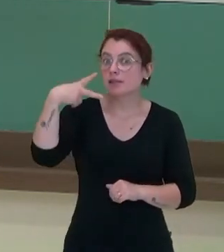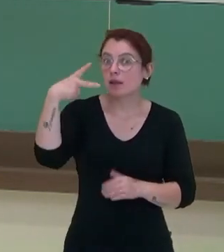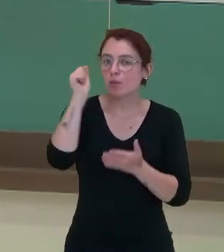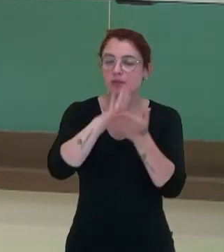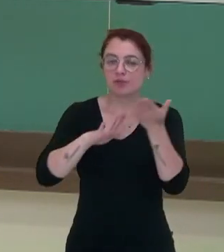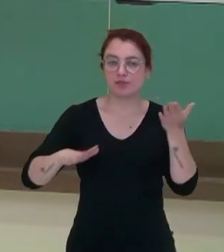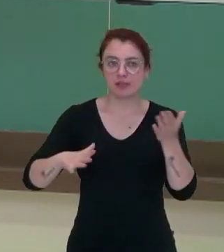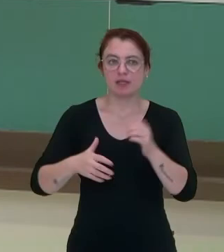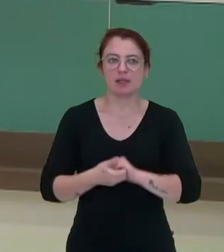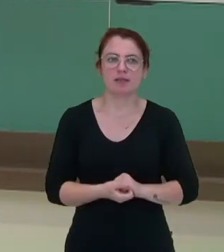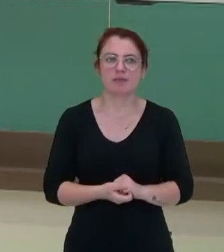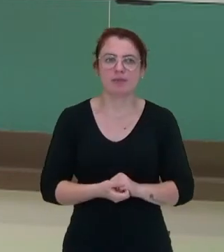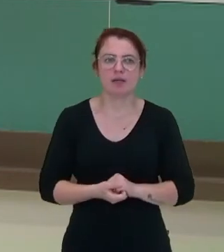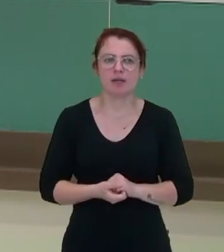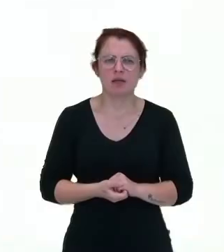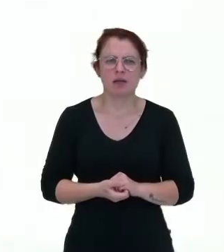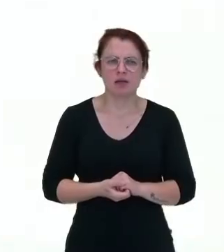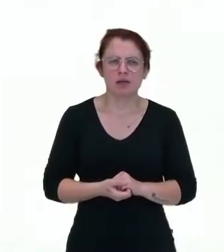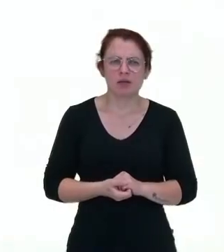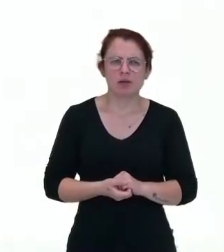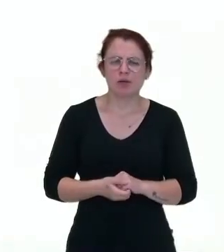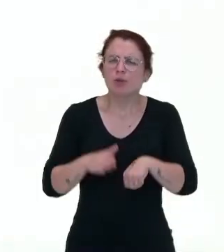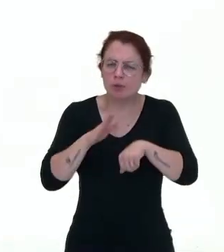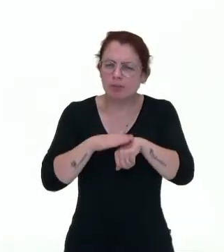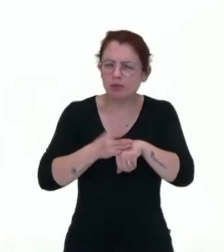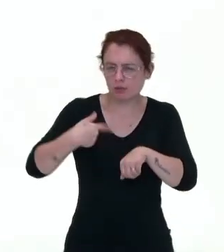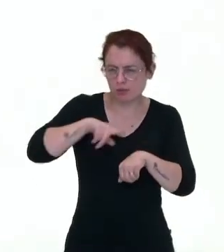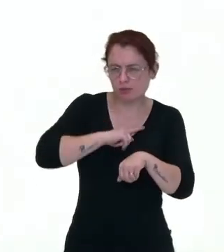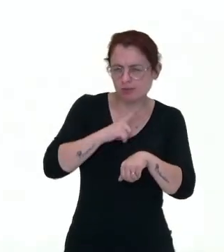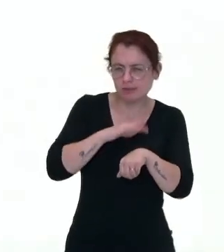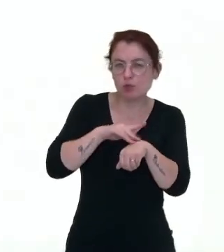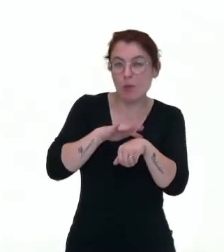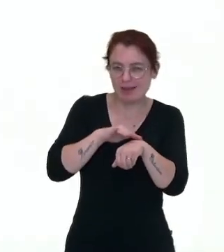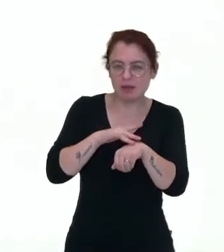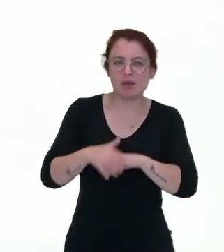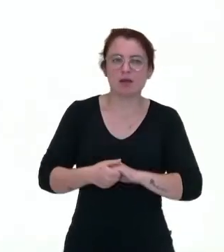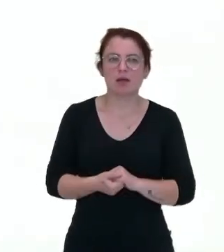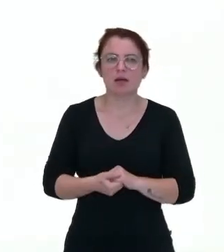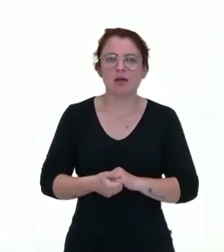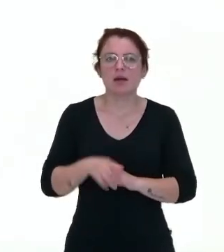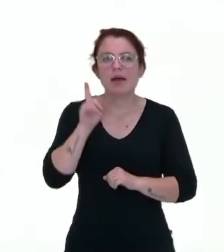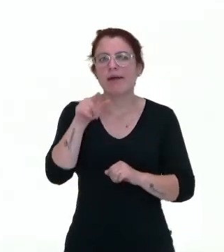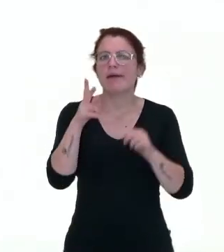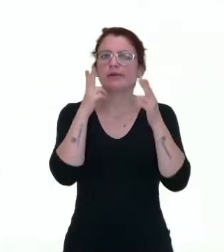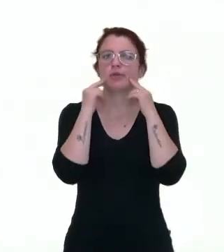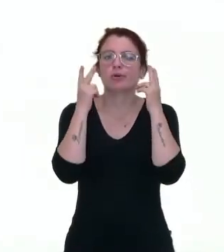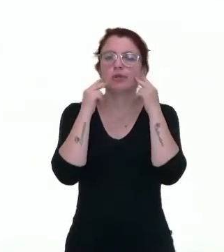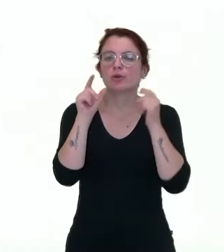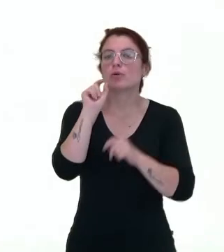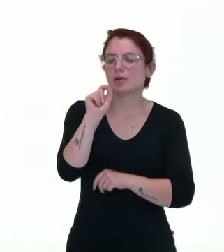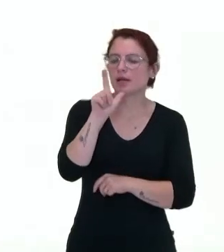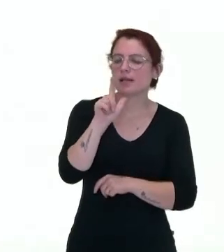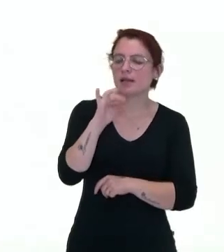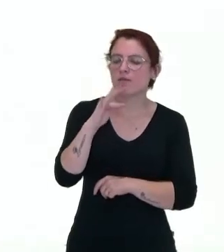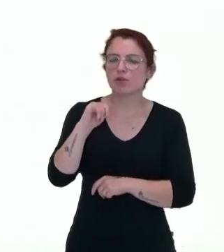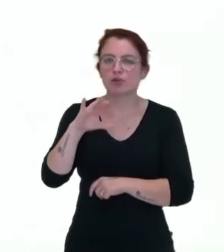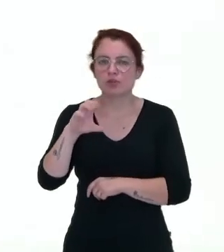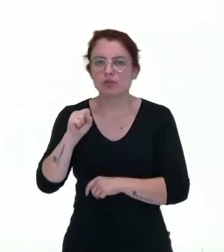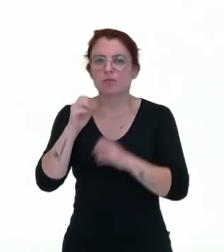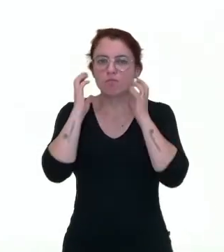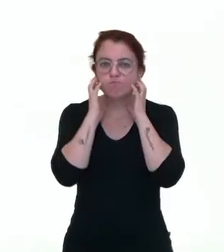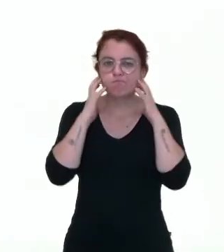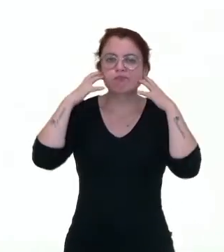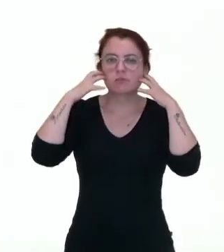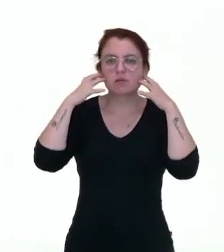para a nossa segunda atividade. Quando ficamos doentes, é comum que os linfonodos aumentem